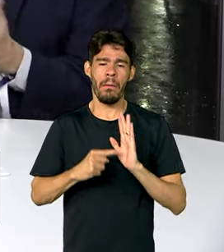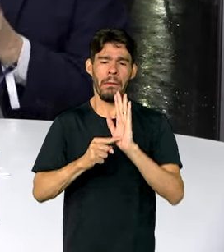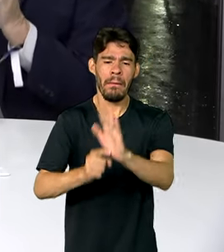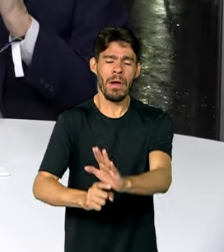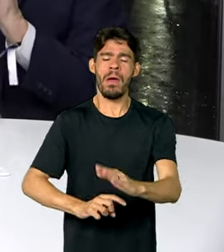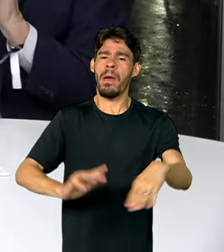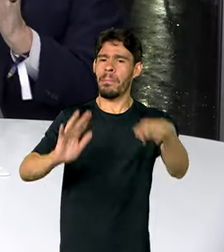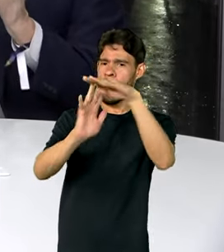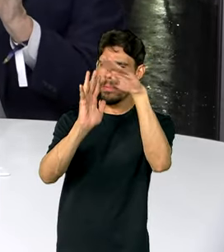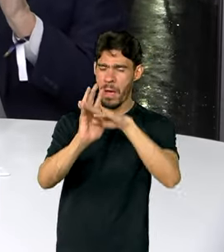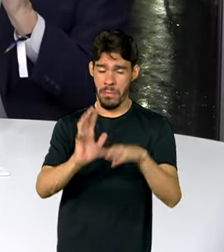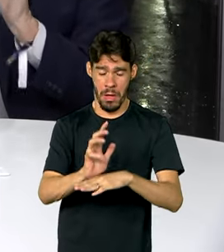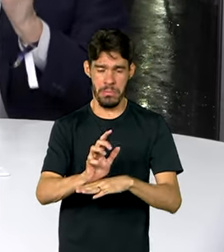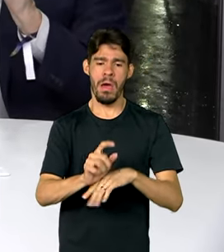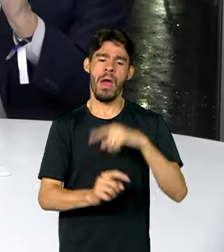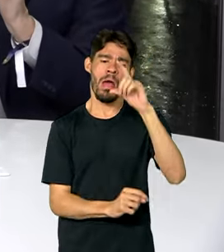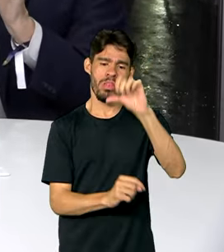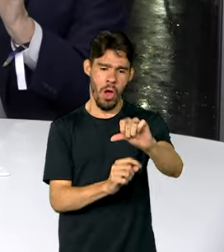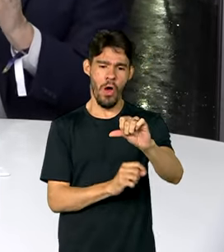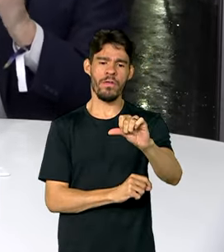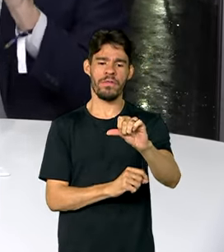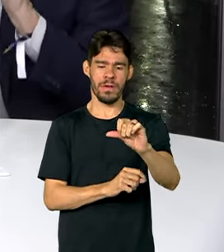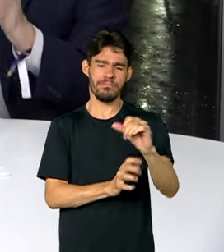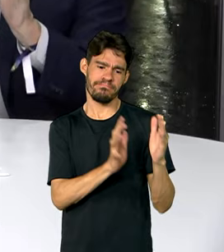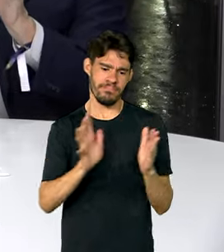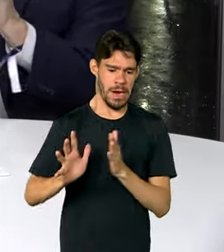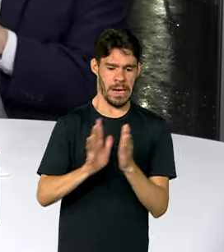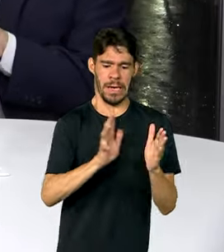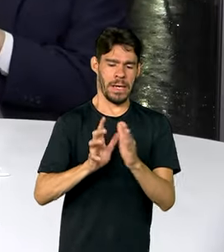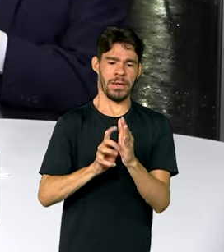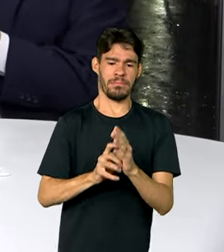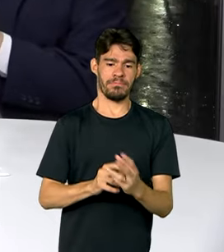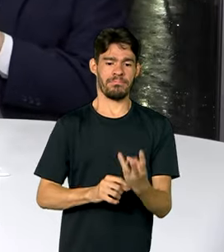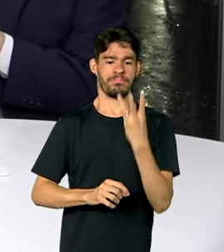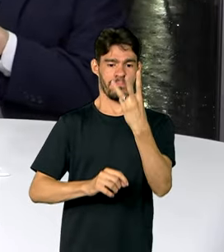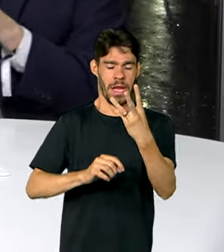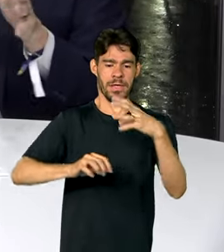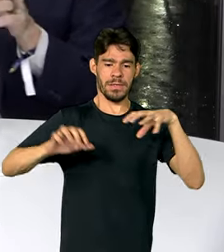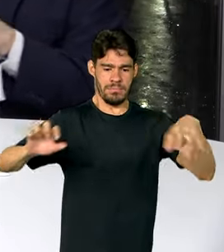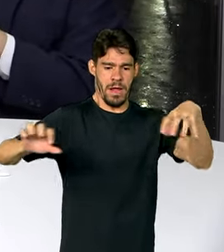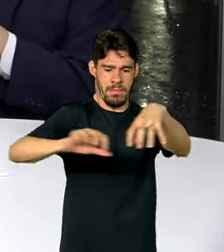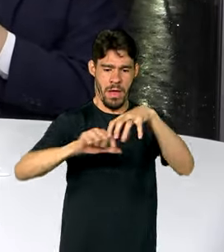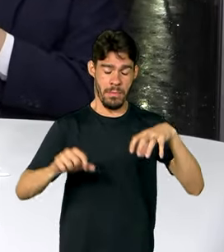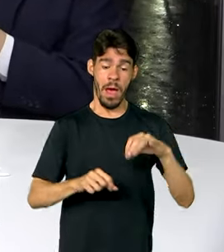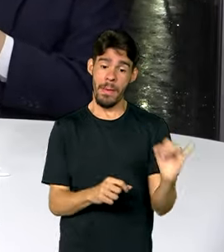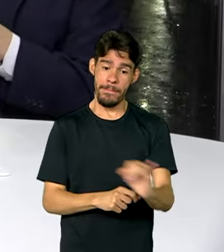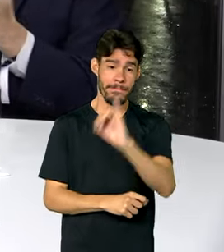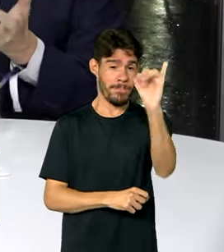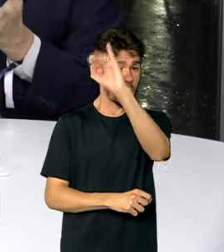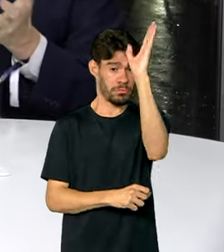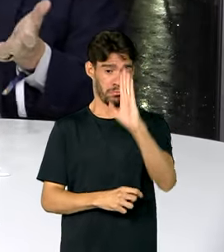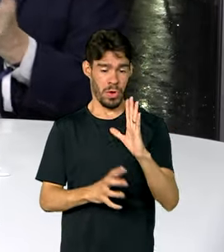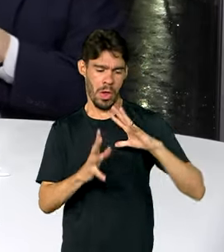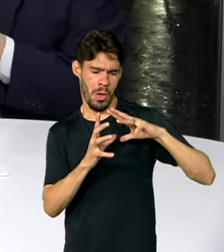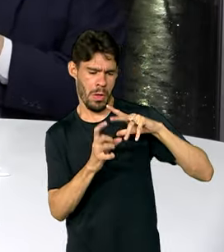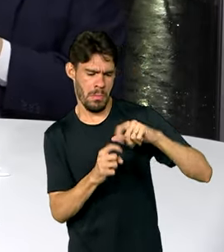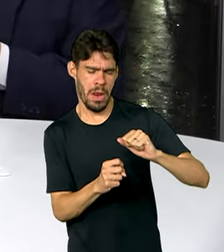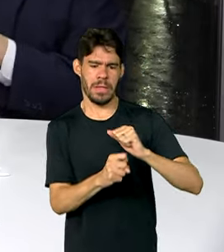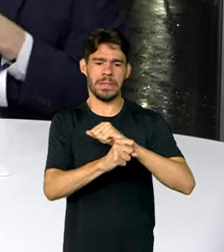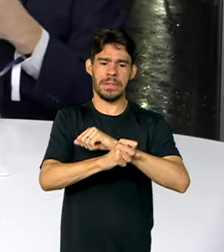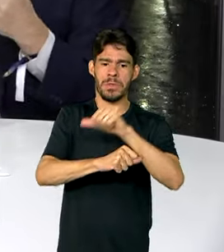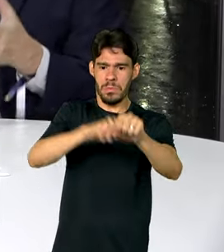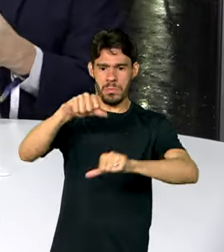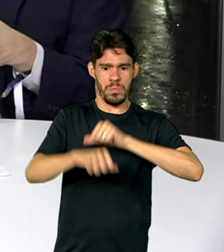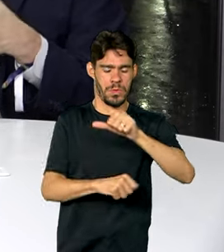lista, são nove grandes caminhos em três grandes direções que são fundamentais para o mundo deixar de ser